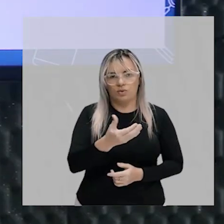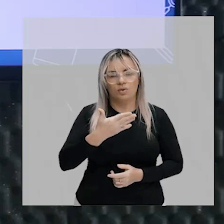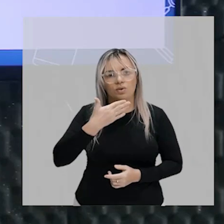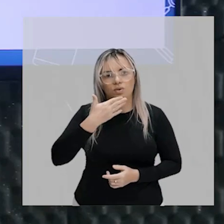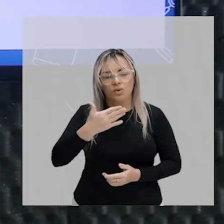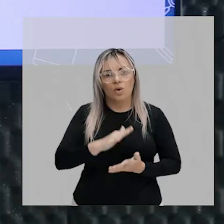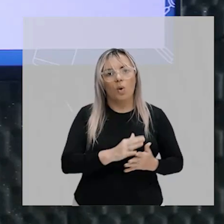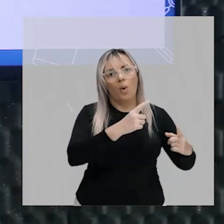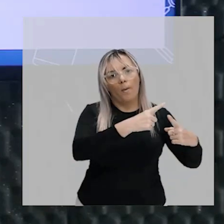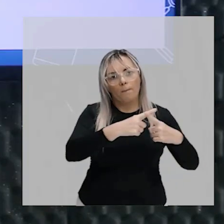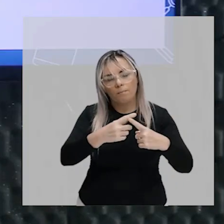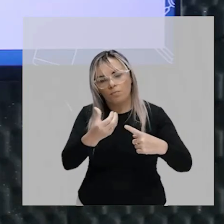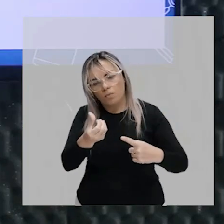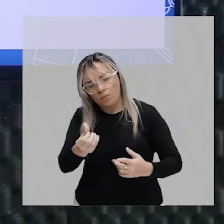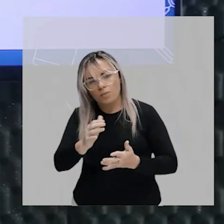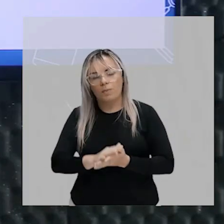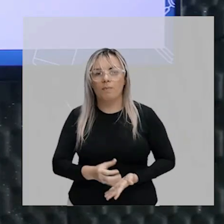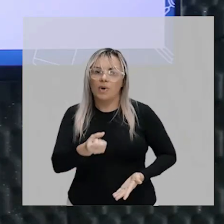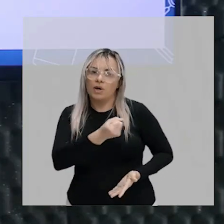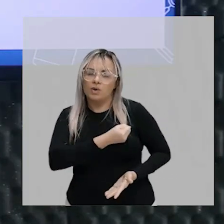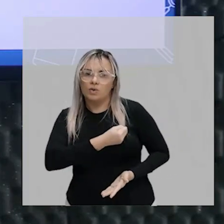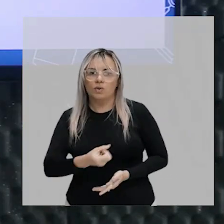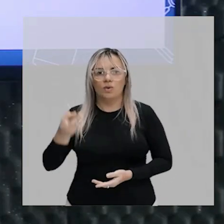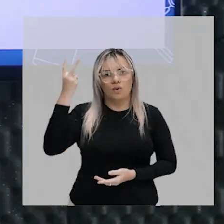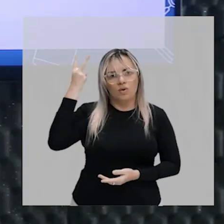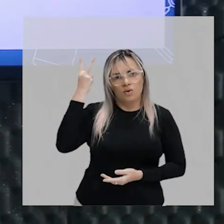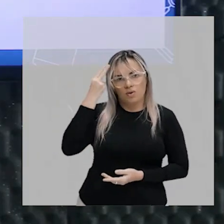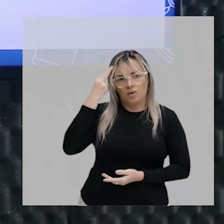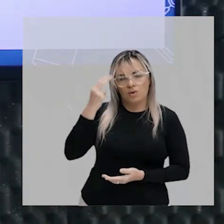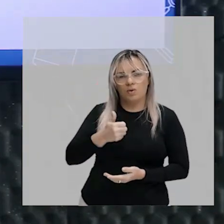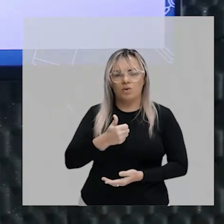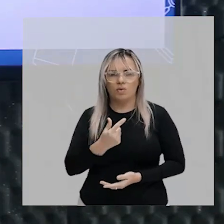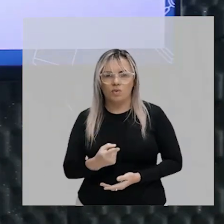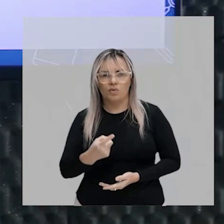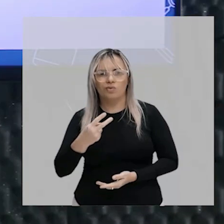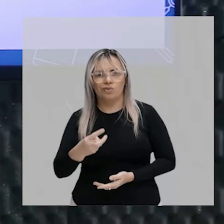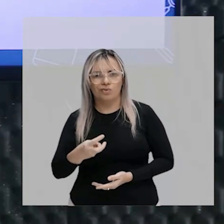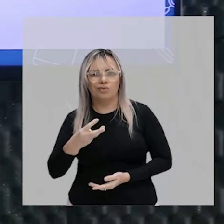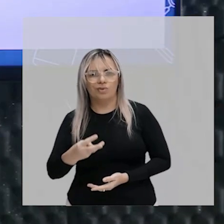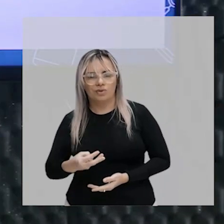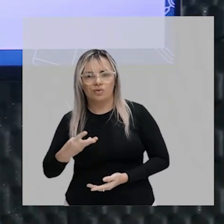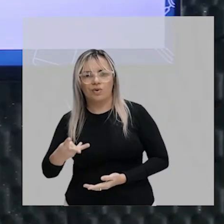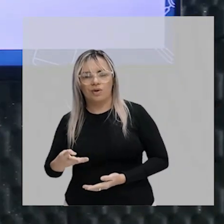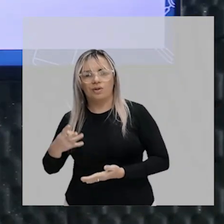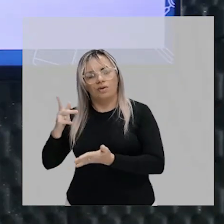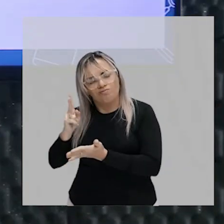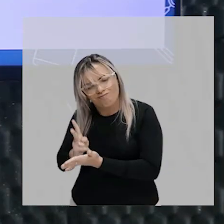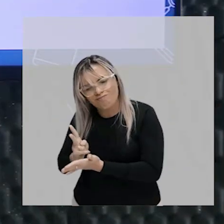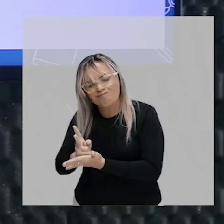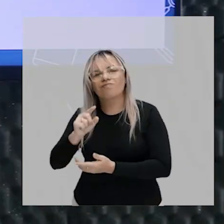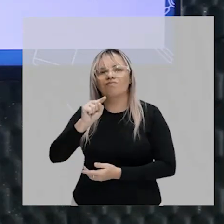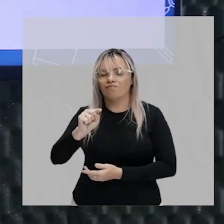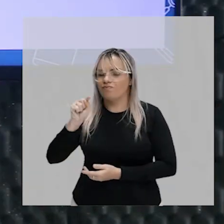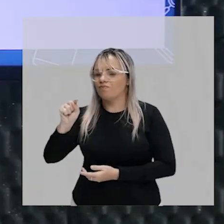os múltiplos de 6 pelos números naturais que tu já conhece Quais são os elementos tá E claro aqui colocamos a reticências Porque